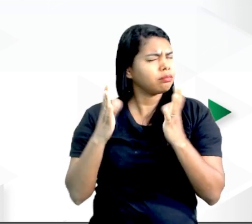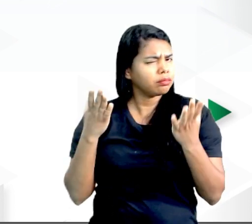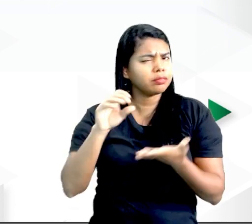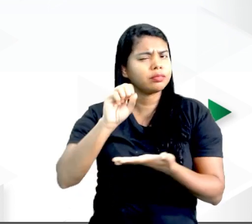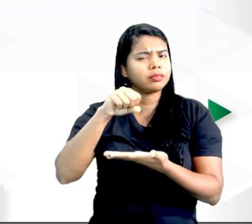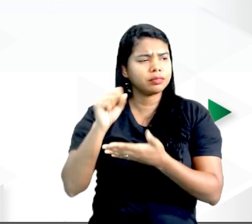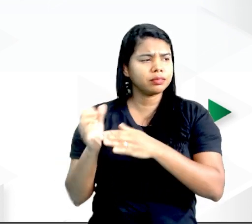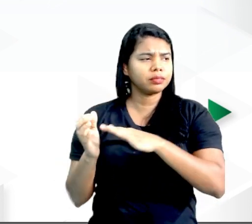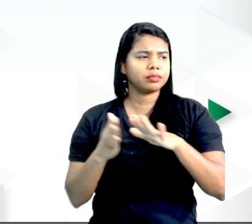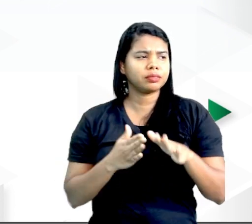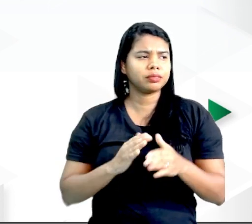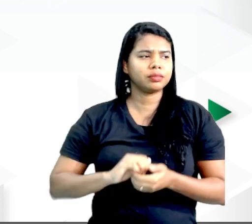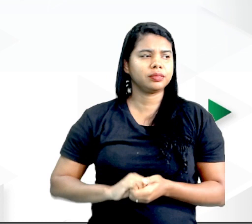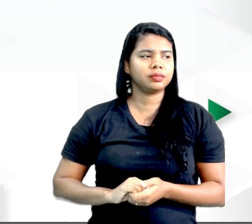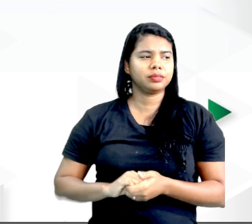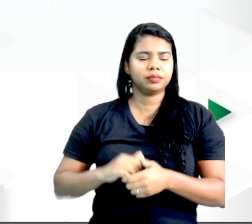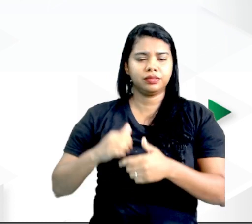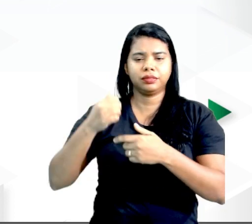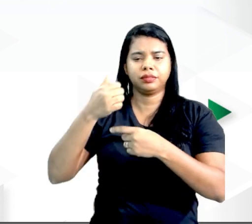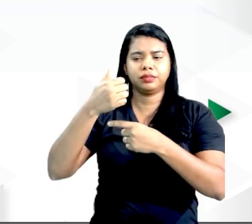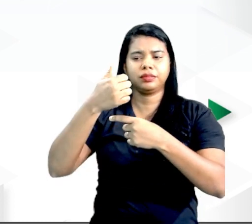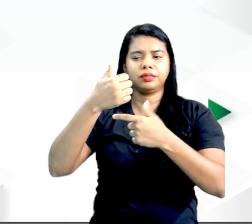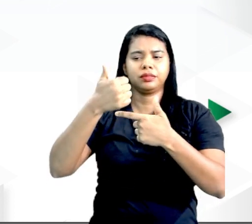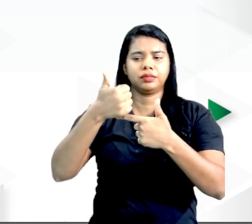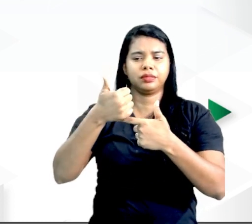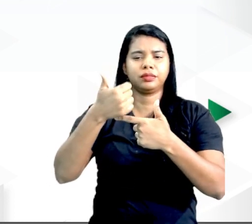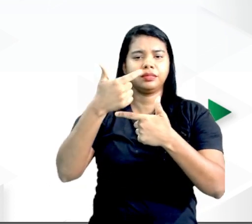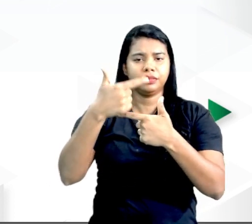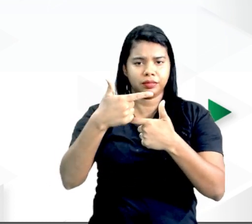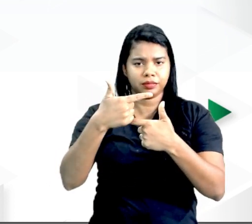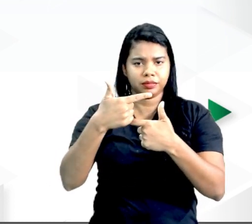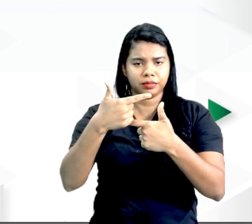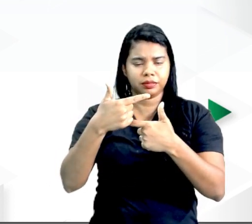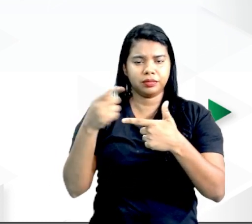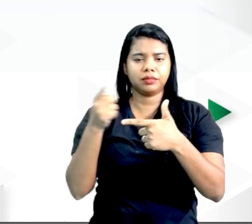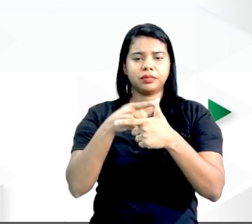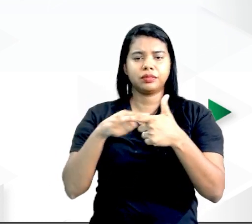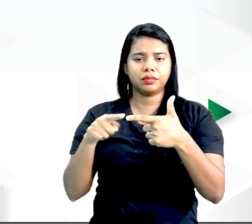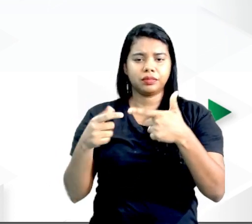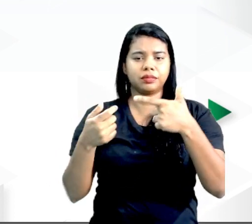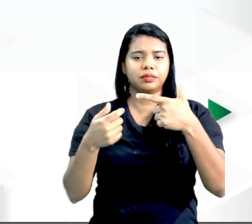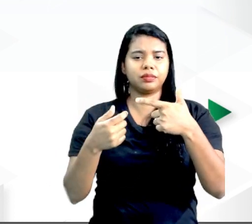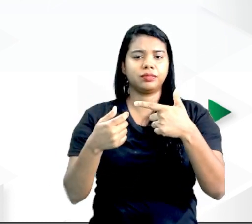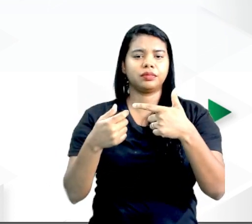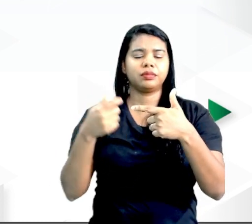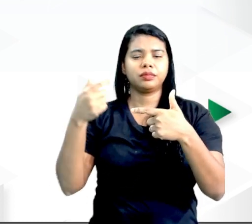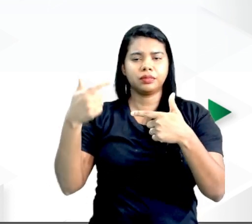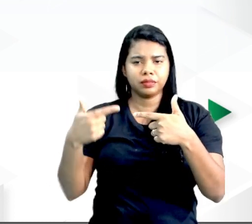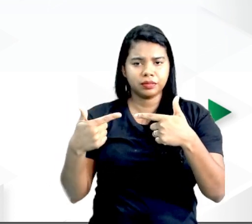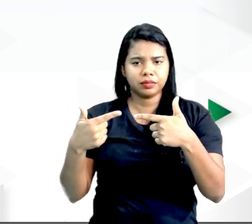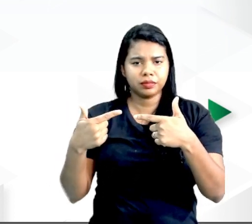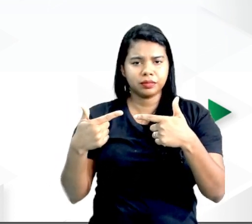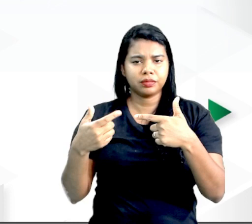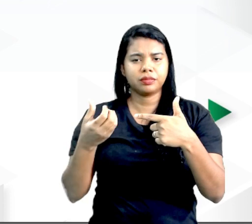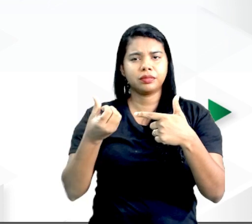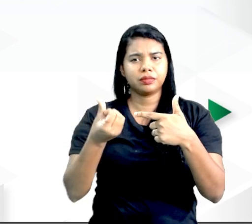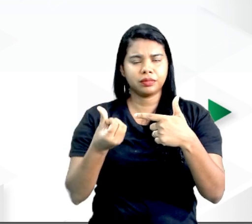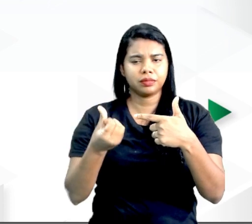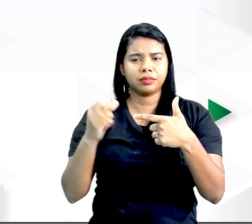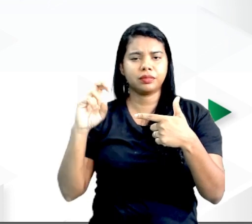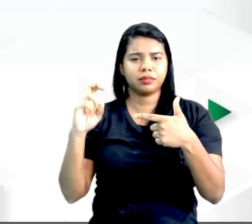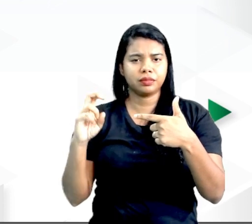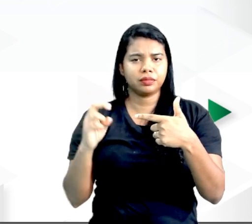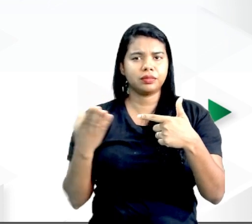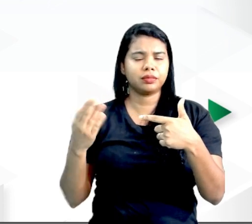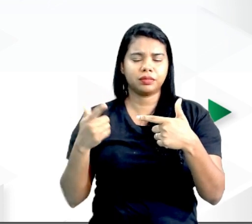dá. 12 dá para ser dividível por 2, 10 também dá. Ó, por 2 dá 6 sobre 5.